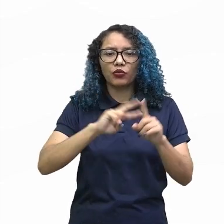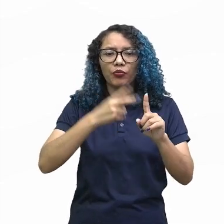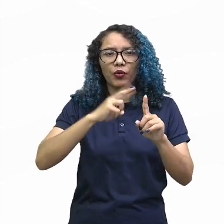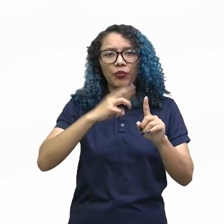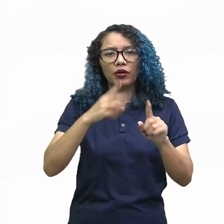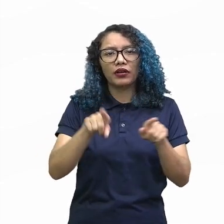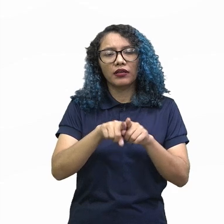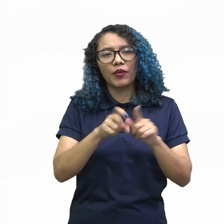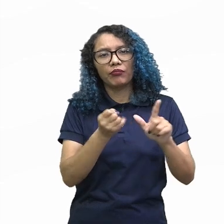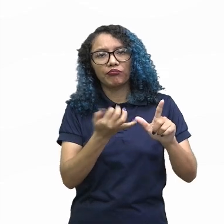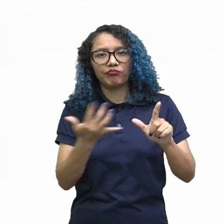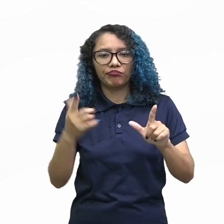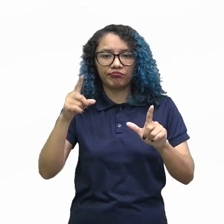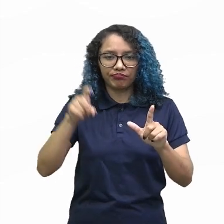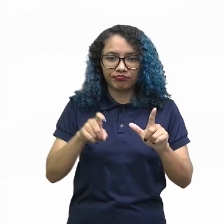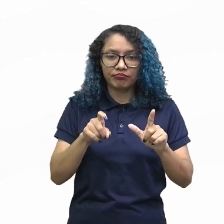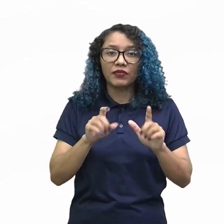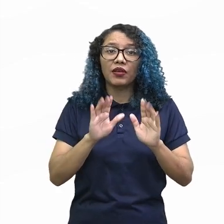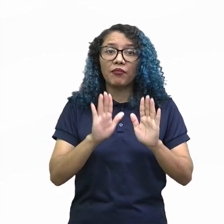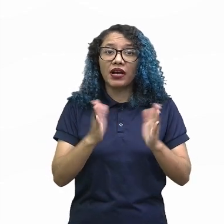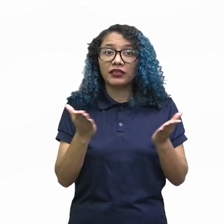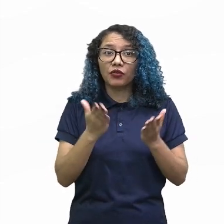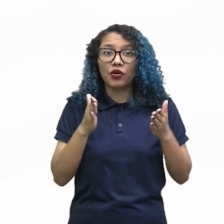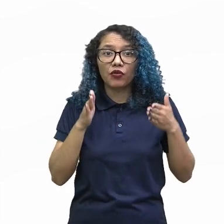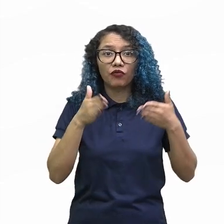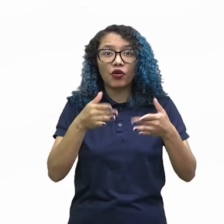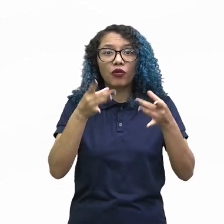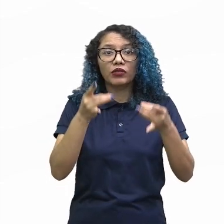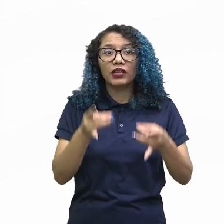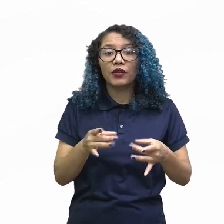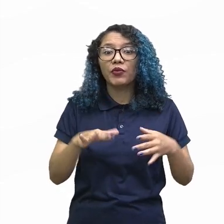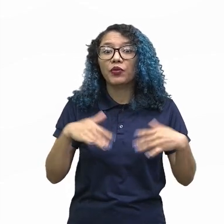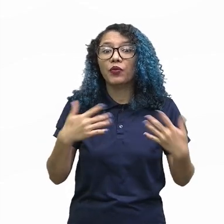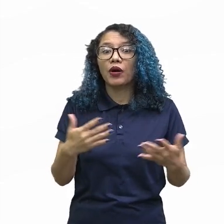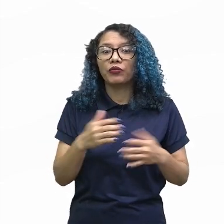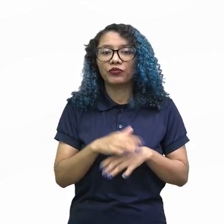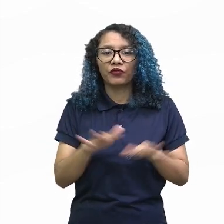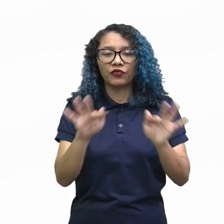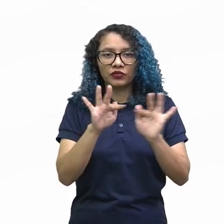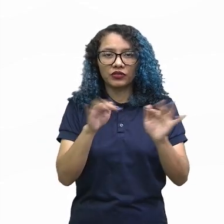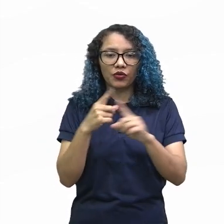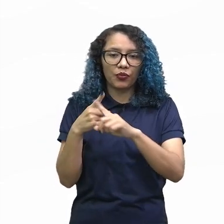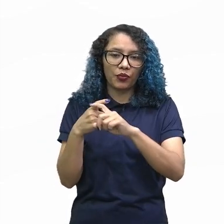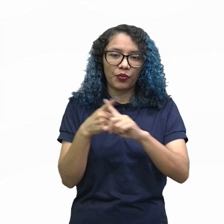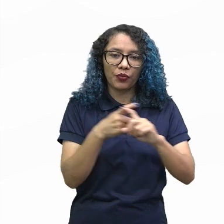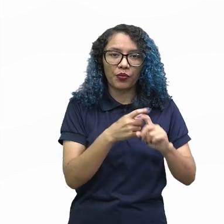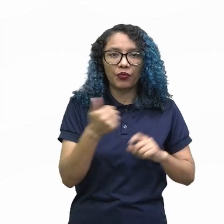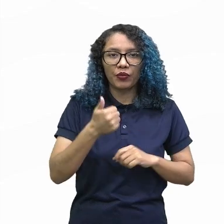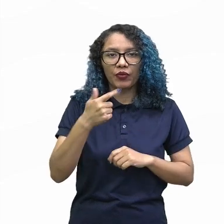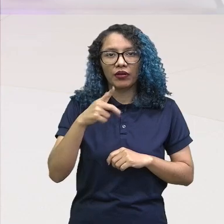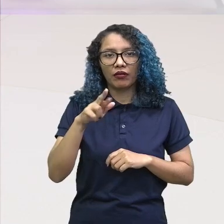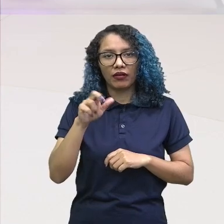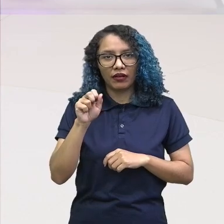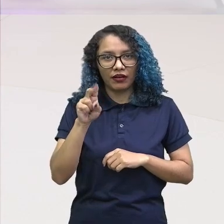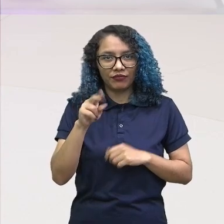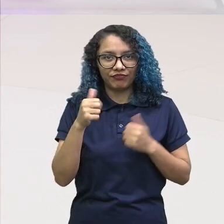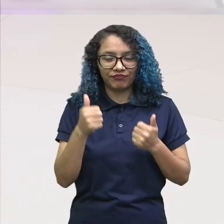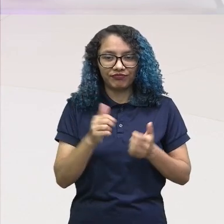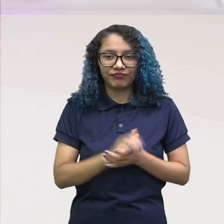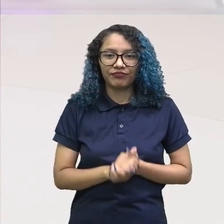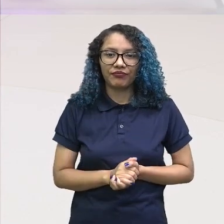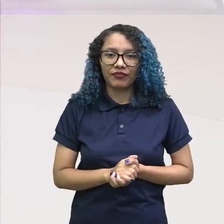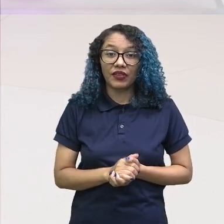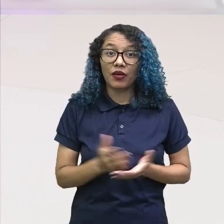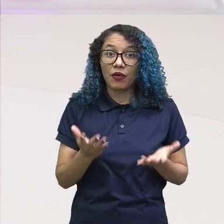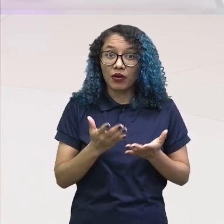exponencial e função logarítmica, mas aqui nós vamos detalhar o nosso estudo em função polinomial do primeiro grau.